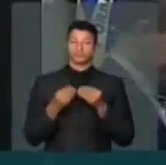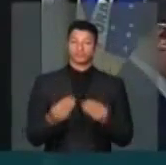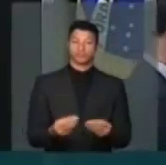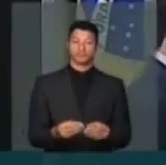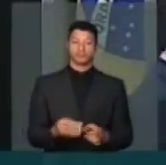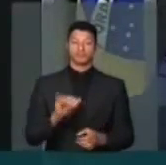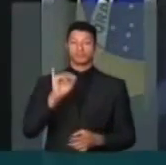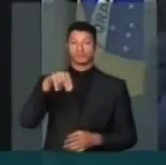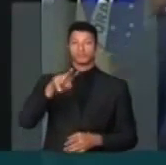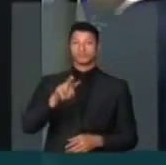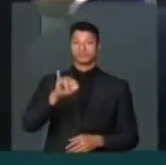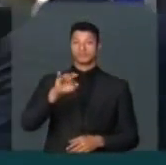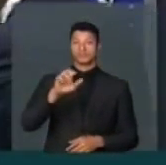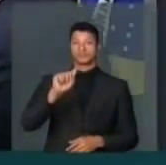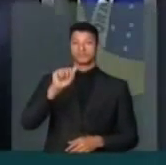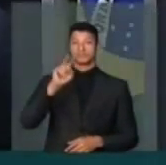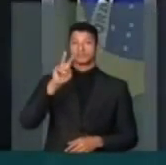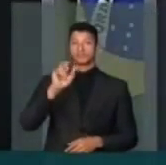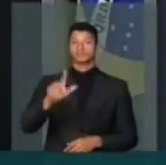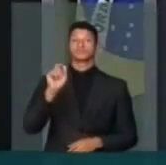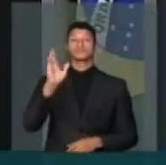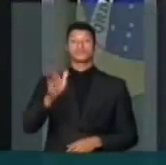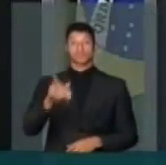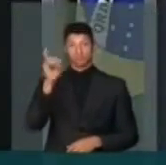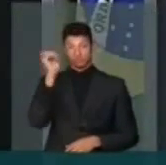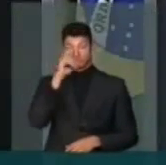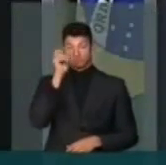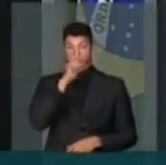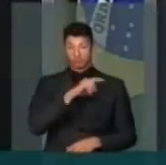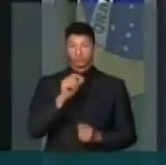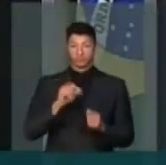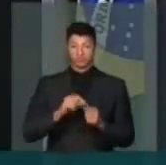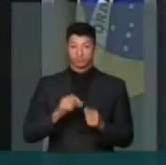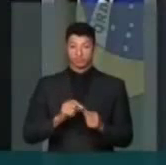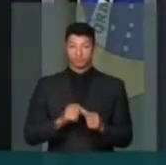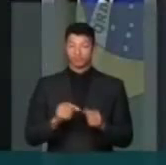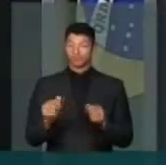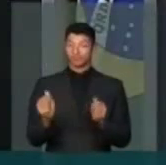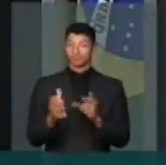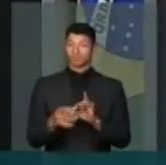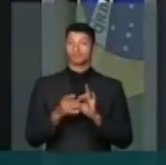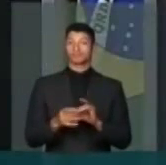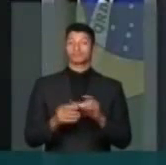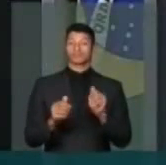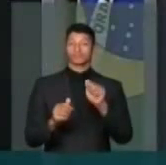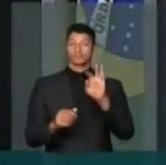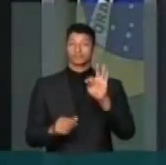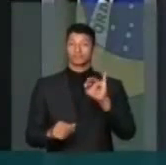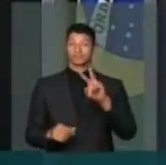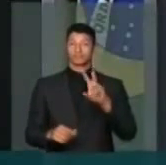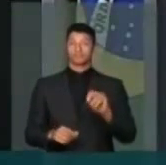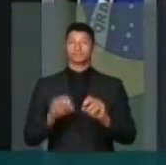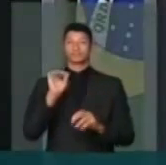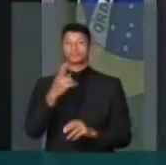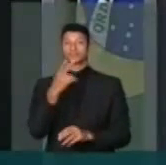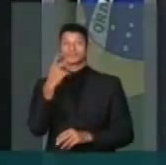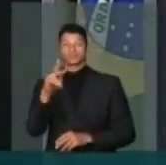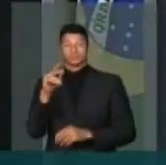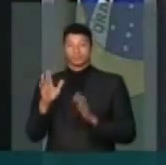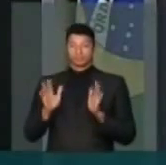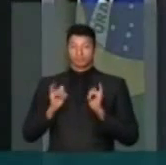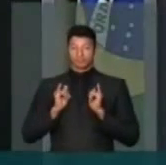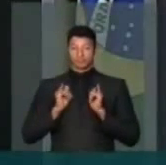tornar inviável o que já é difícil, fazendo parte do seu ativo ou do seu